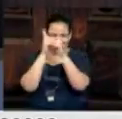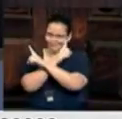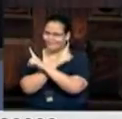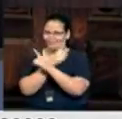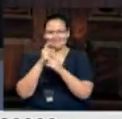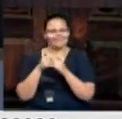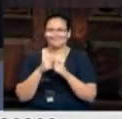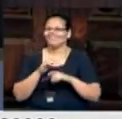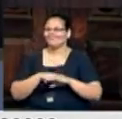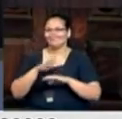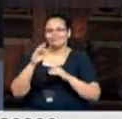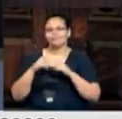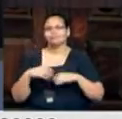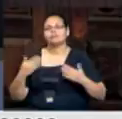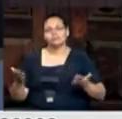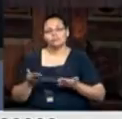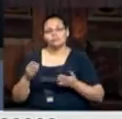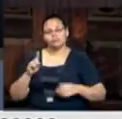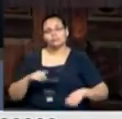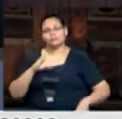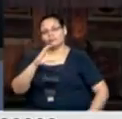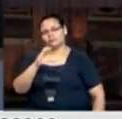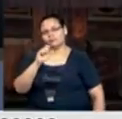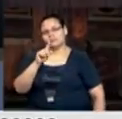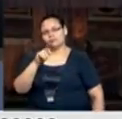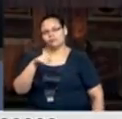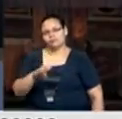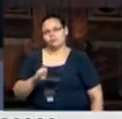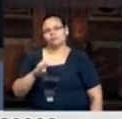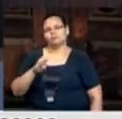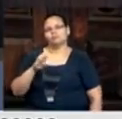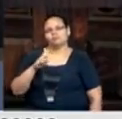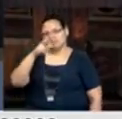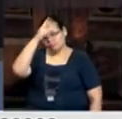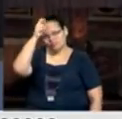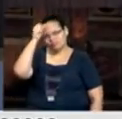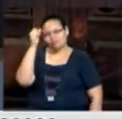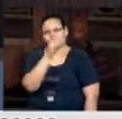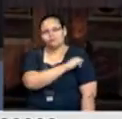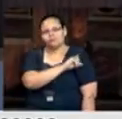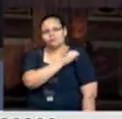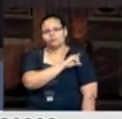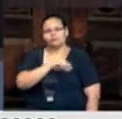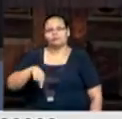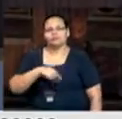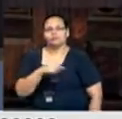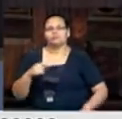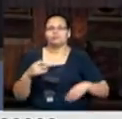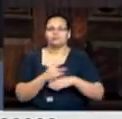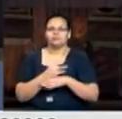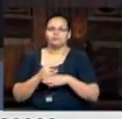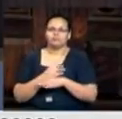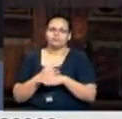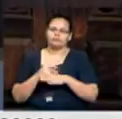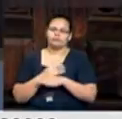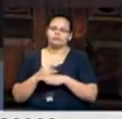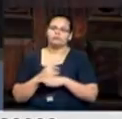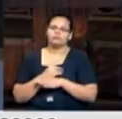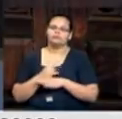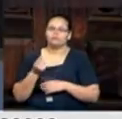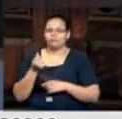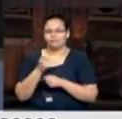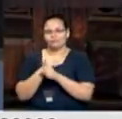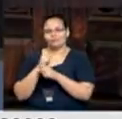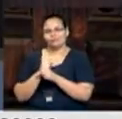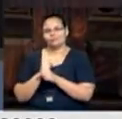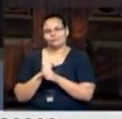grandes. Hoje nós vivemos uma calamidade pública no estado do Rio de Janeiro, mas a nossa cidade tem graves problemas nas suas finanças públicas